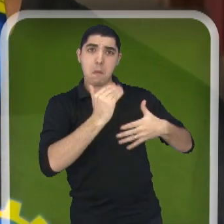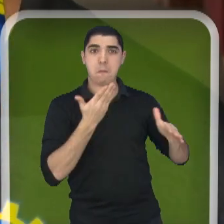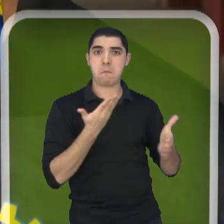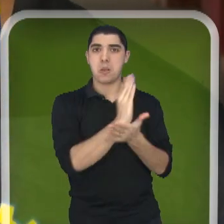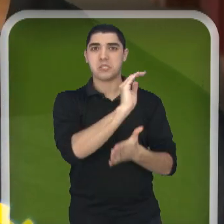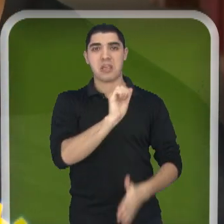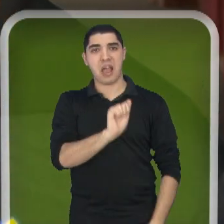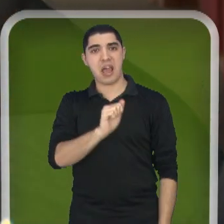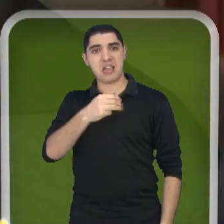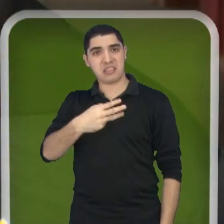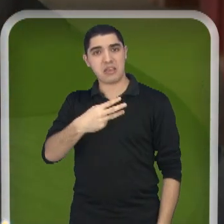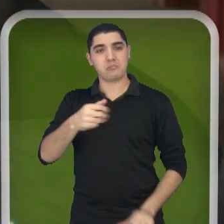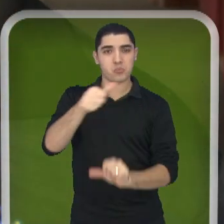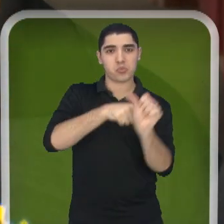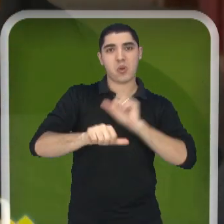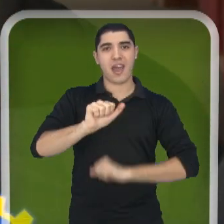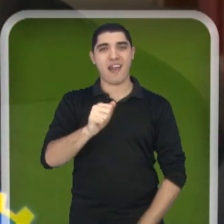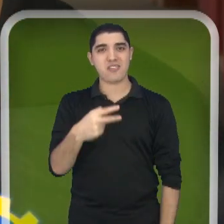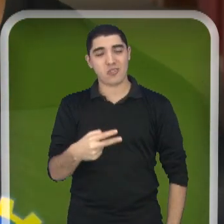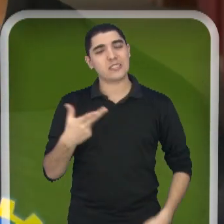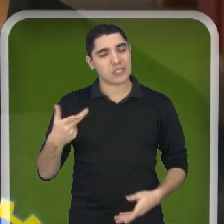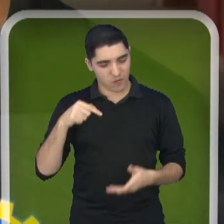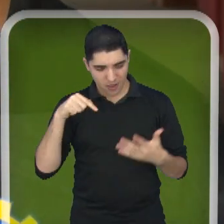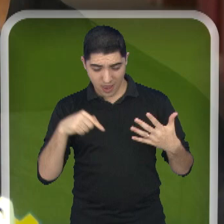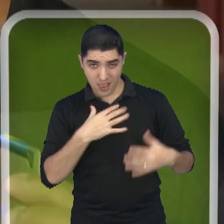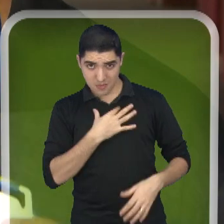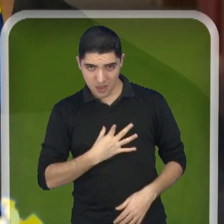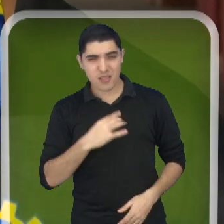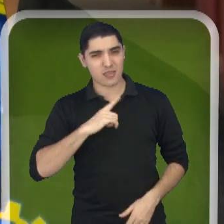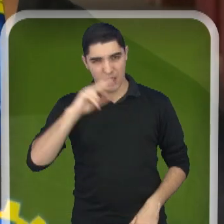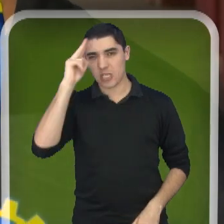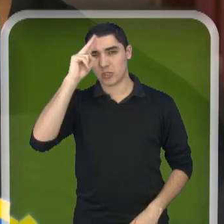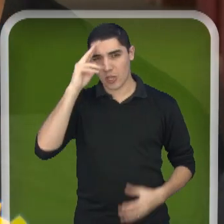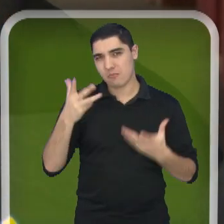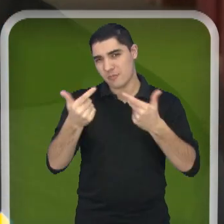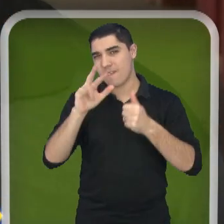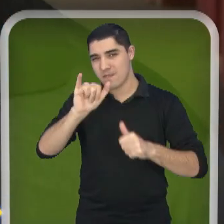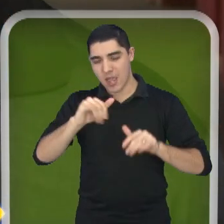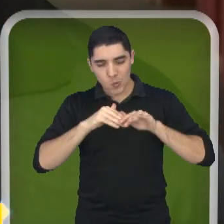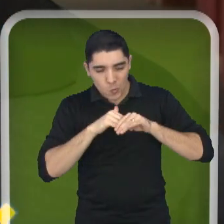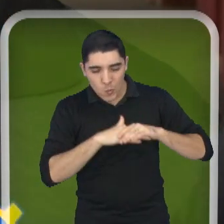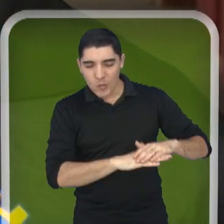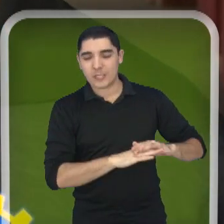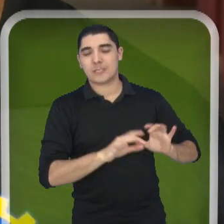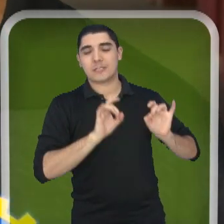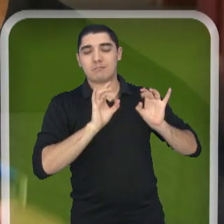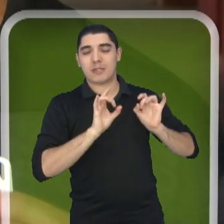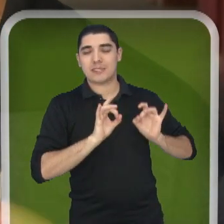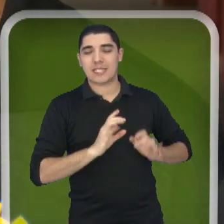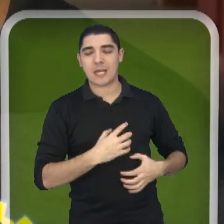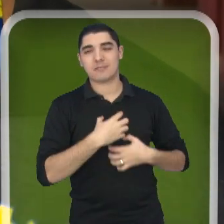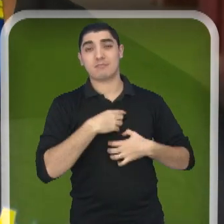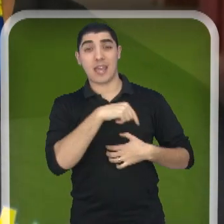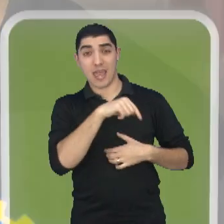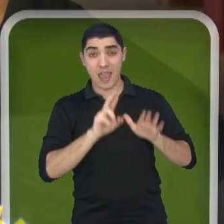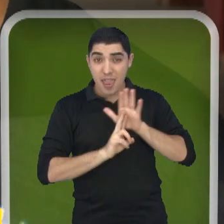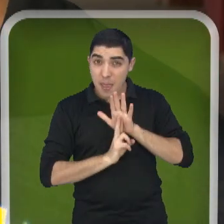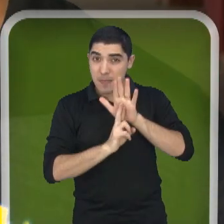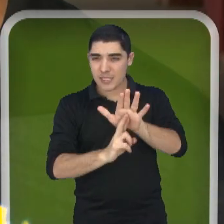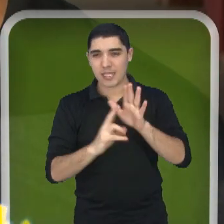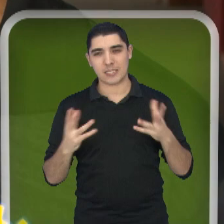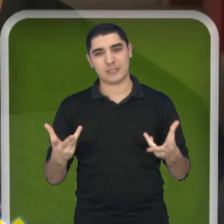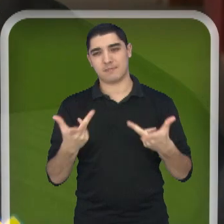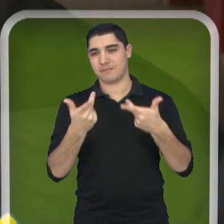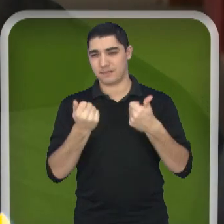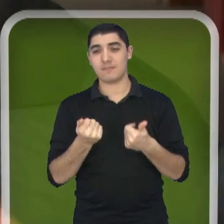Então essa medalha ela tem muita história, então a gente vai carregar ela, guardar ela com muito carinho, porque representa muita coisa. Acho que a gente